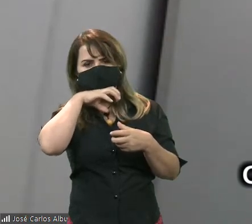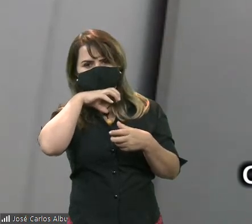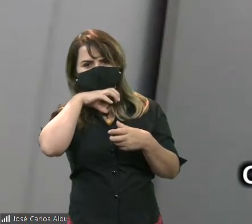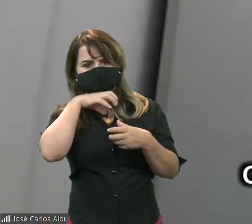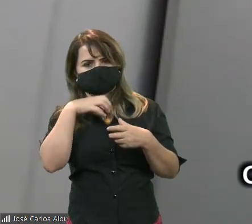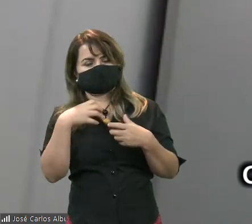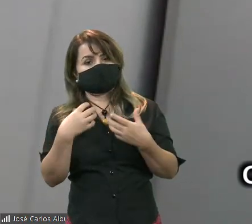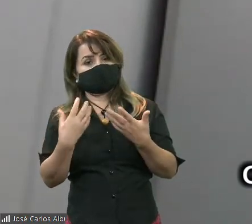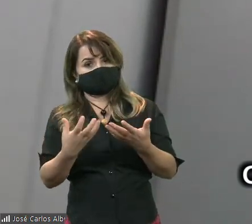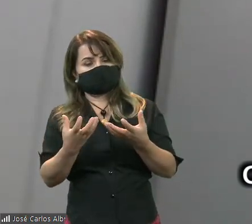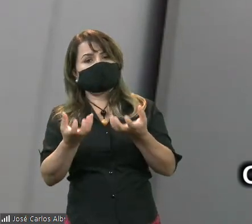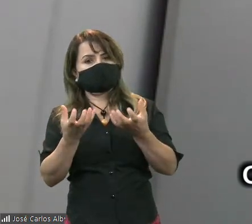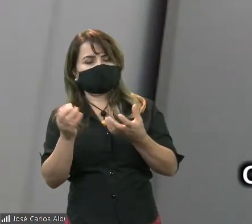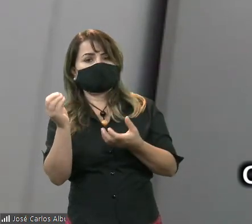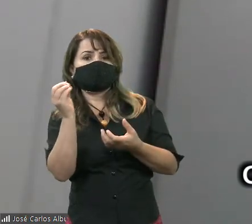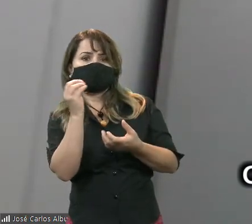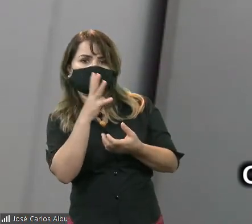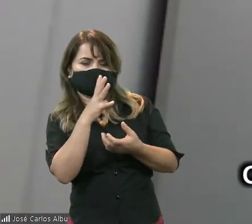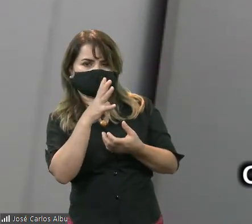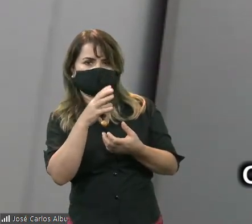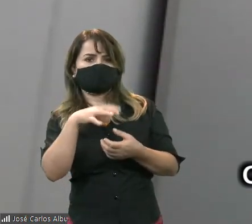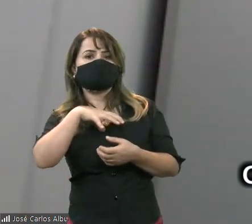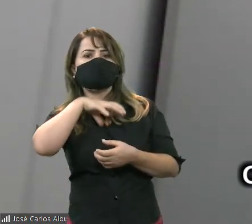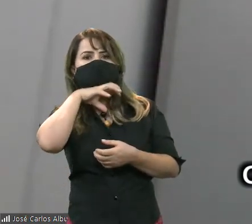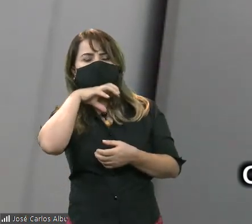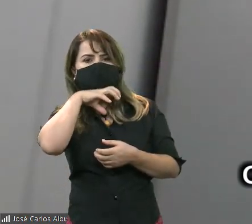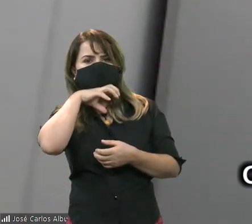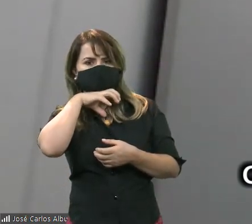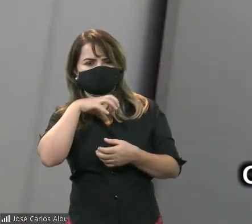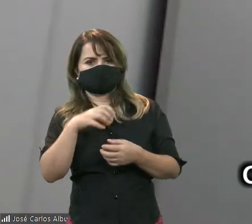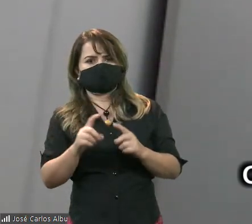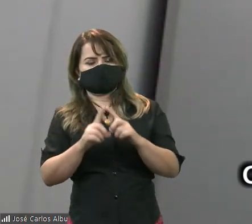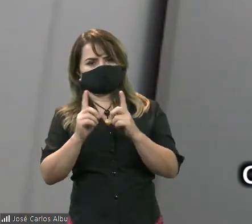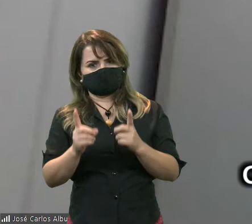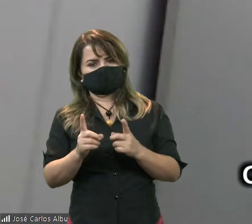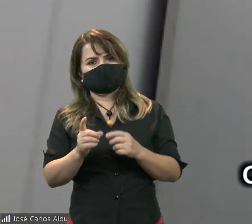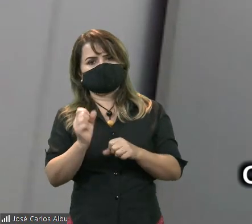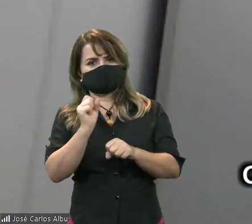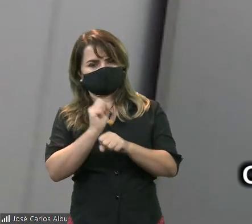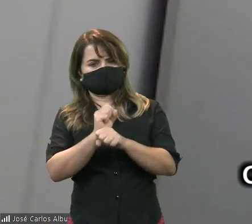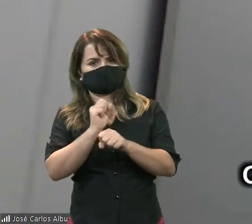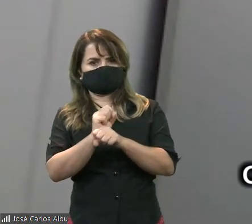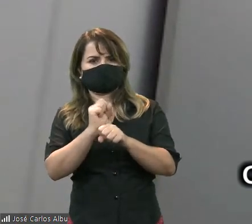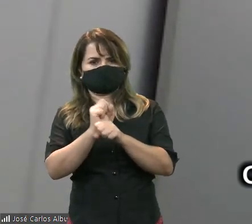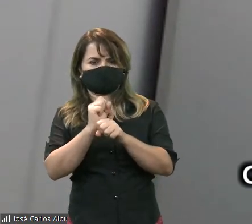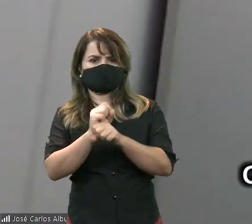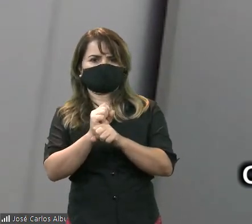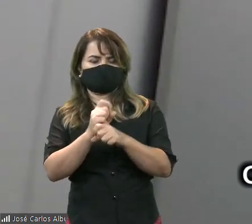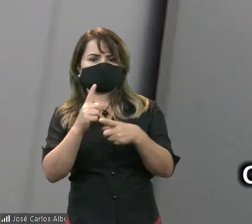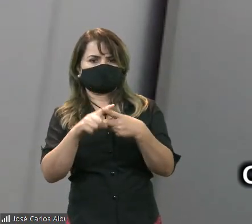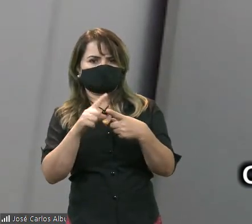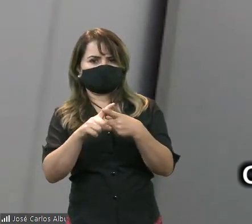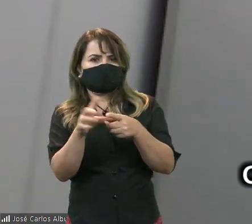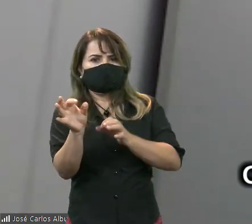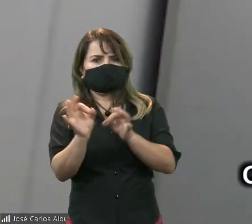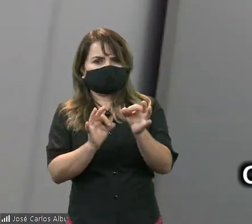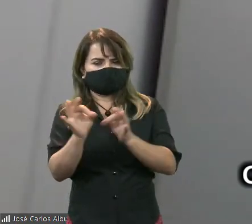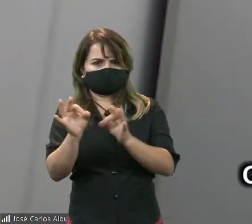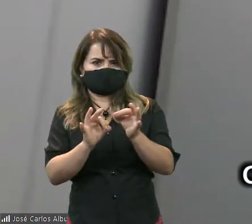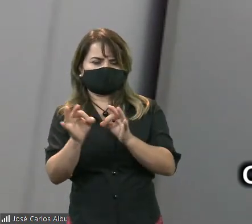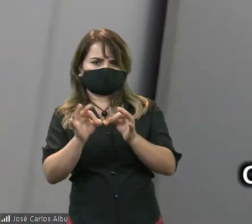municipal lá na Represa Cascato, mas está desenhado e faz muito tempo que se vem buscando ali a